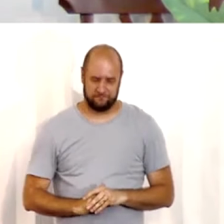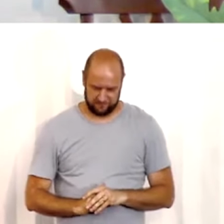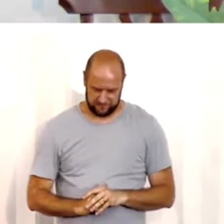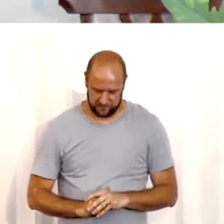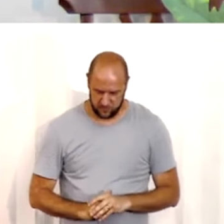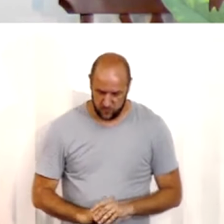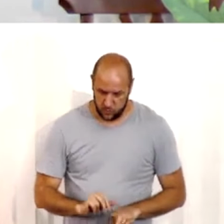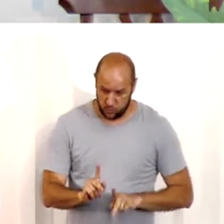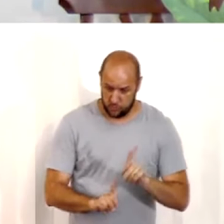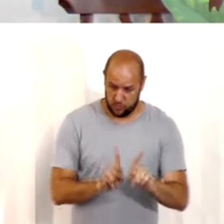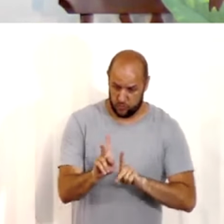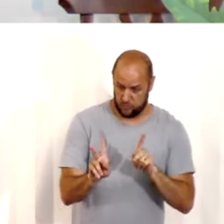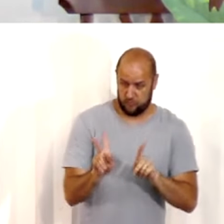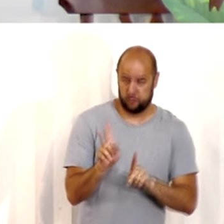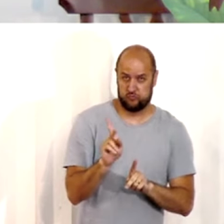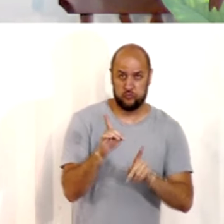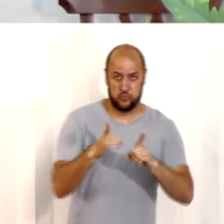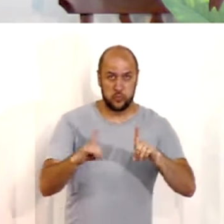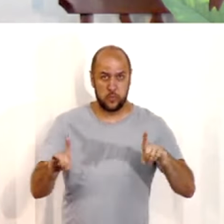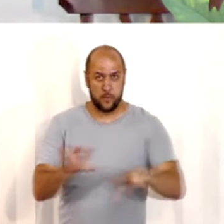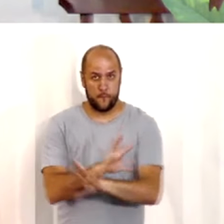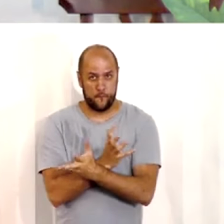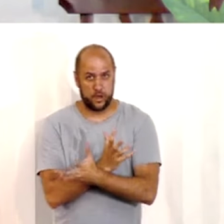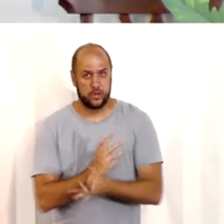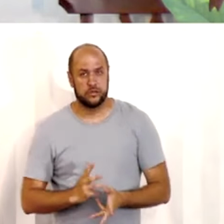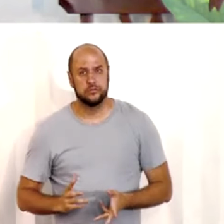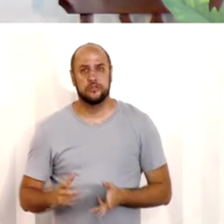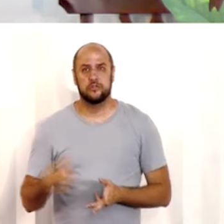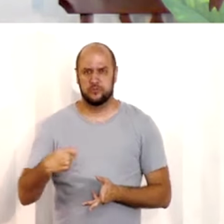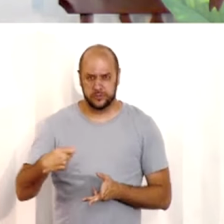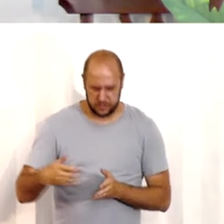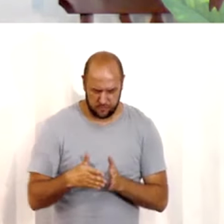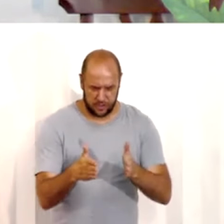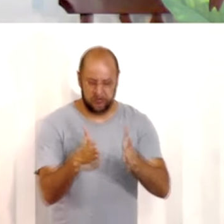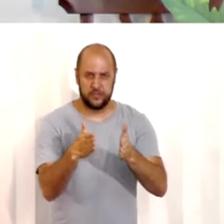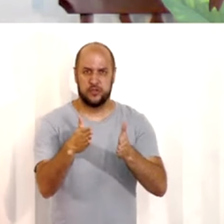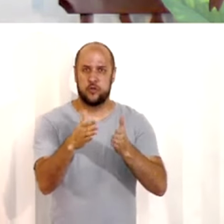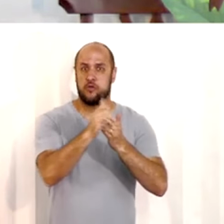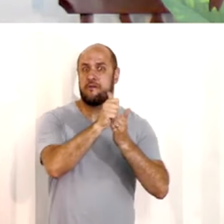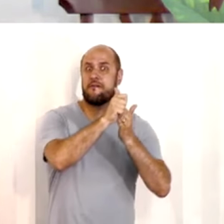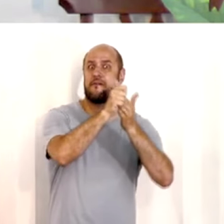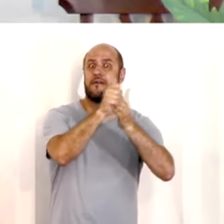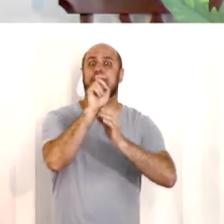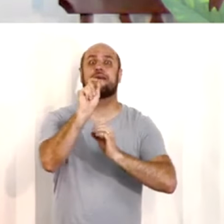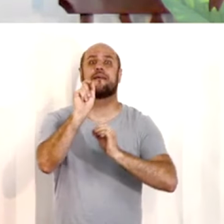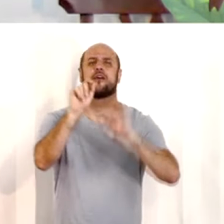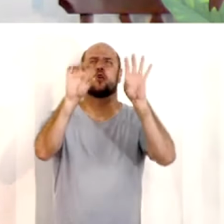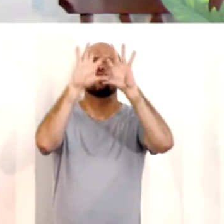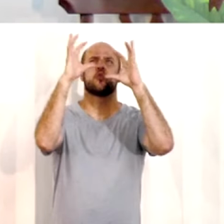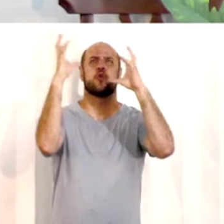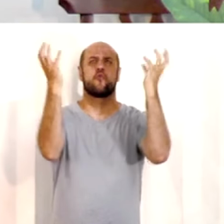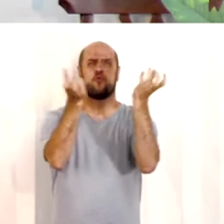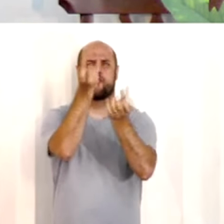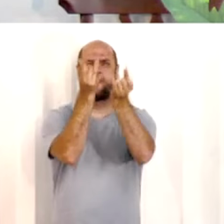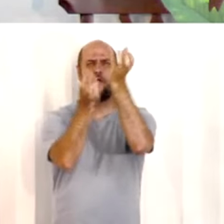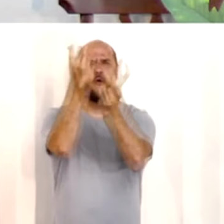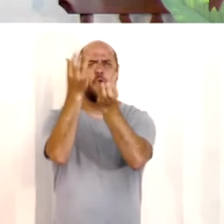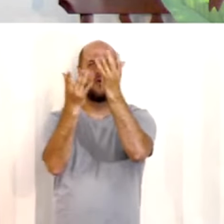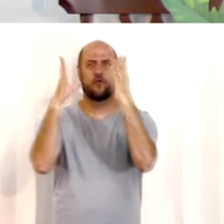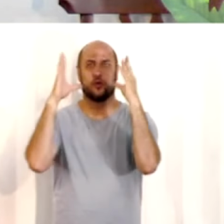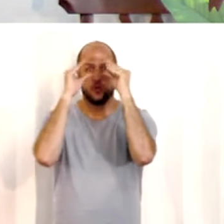povo estava no deserto e quando ele tinha que continuar o seu caminho, o que os guiava? Uma nuvem de fogo à